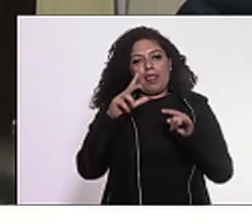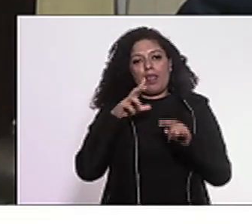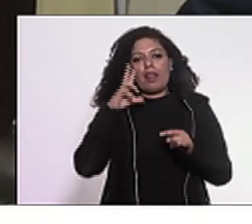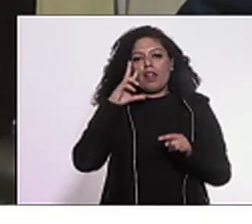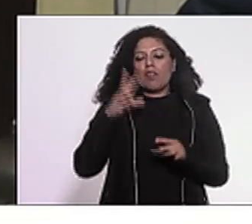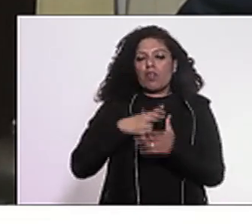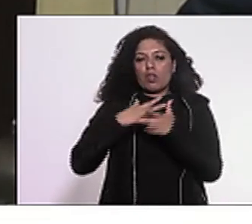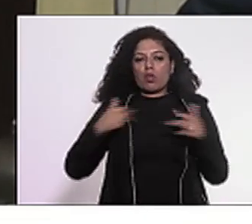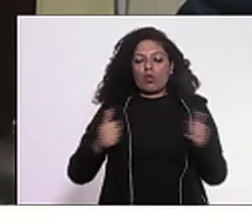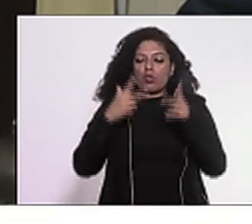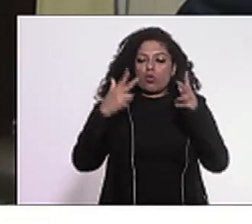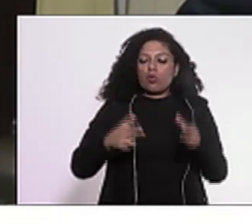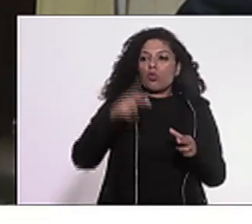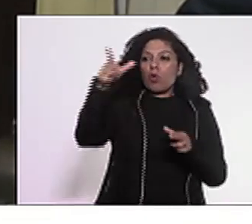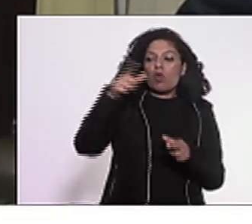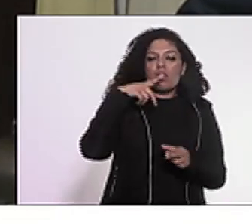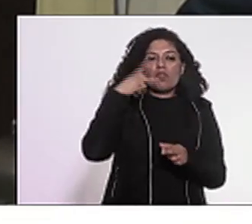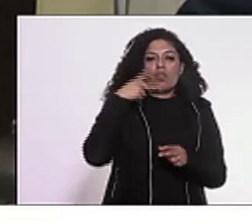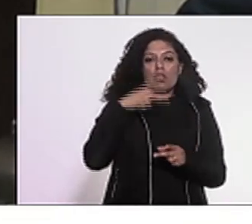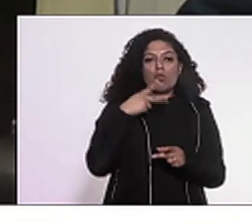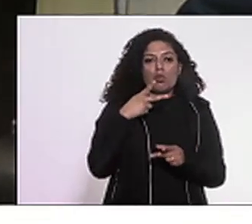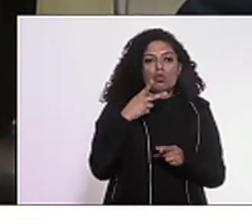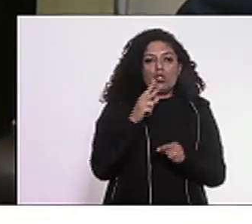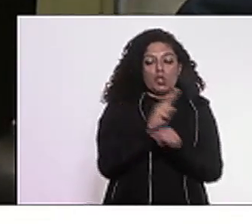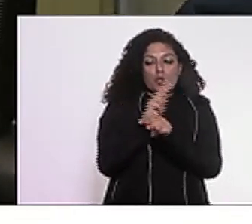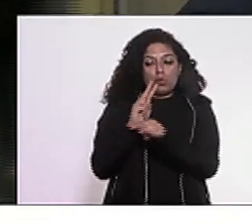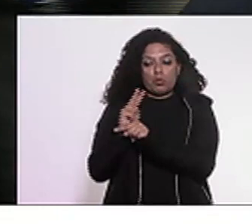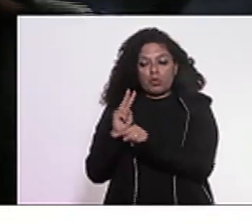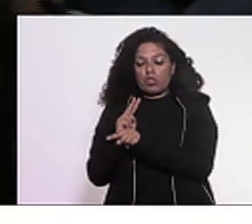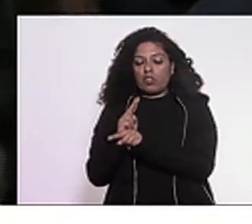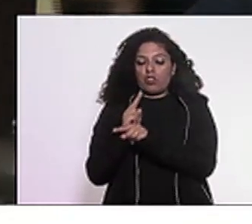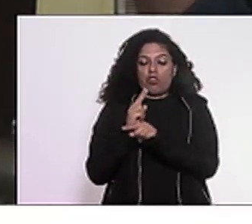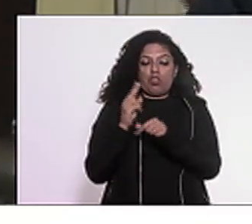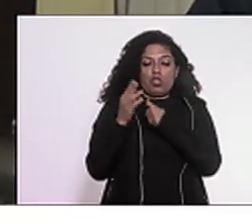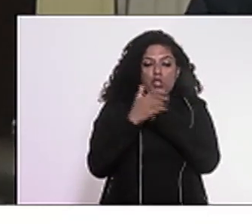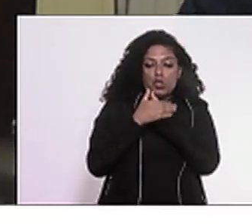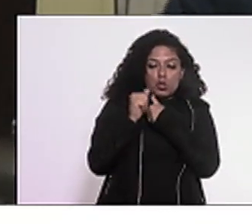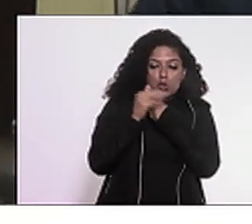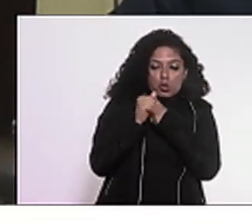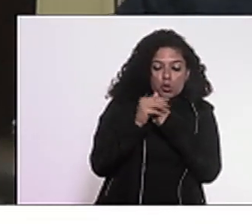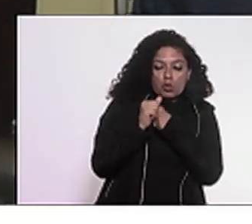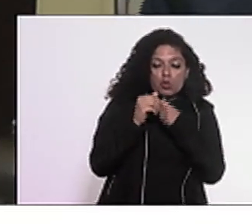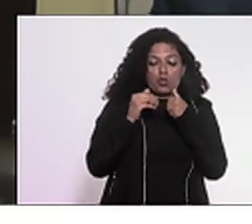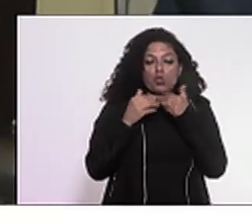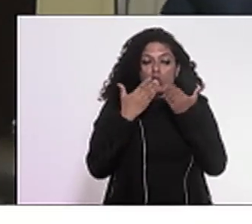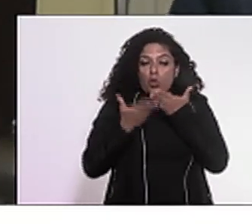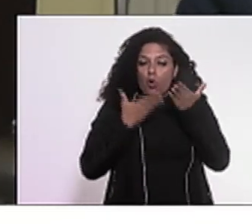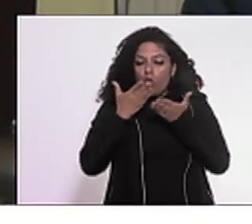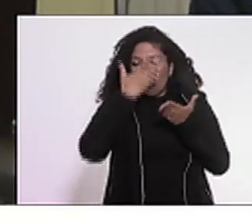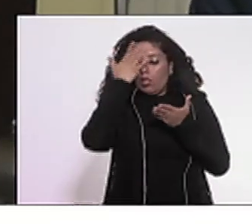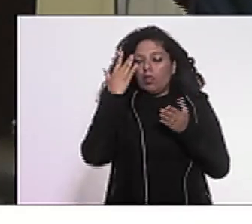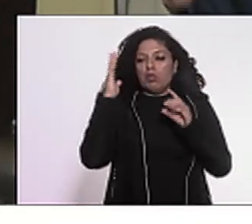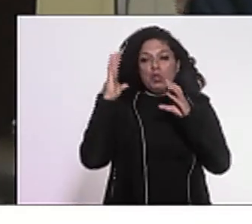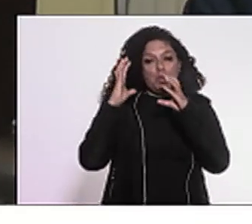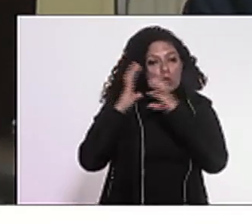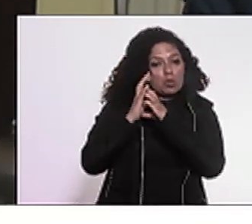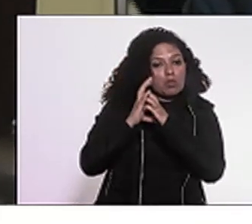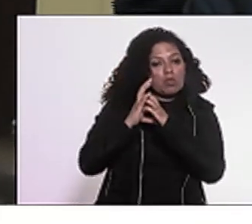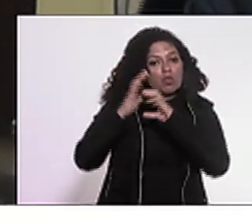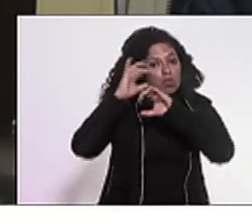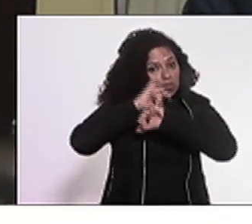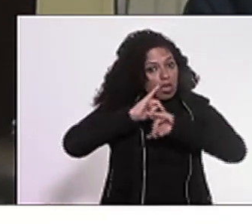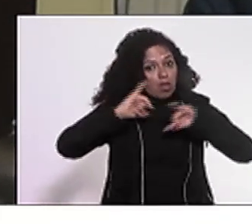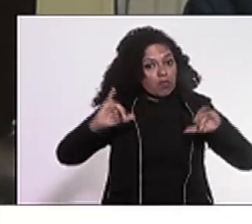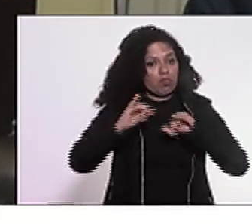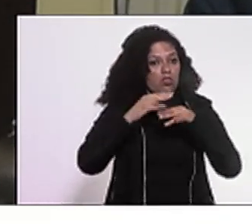que o Vinícius falou, de proteger, que é a questão do anonimato, de proteger o servidor que